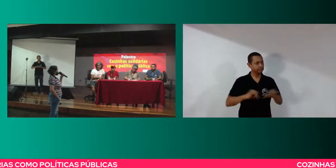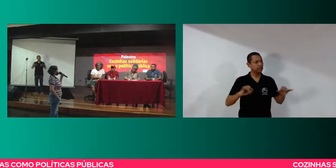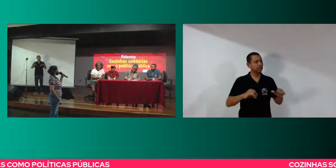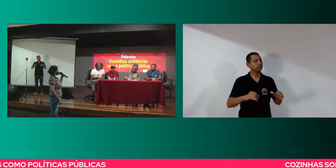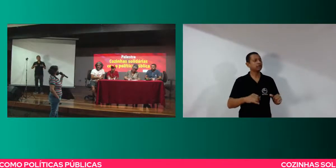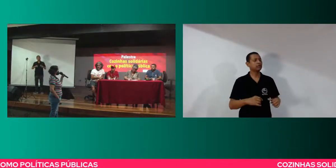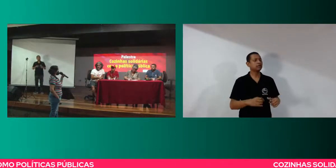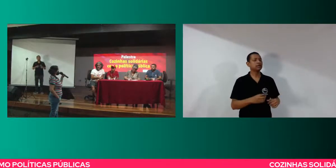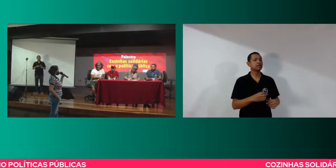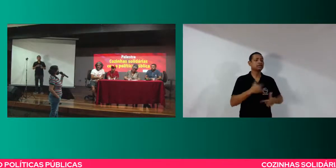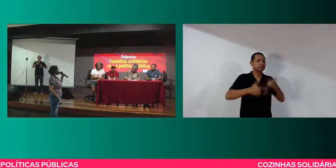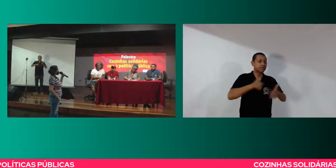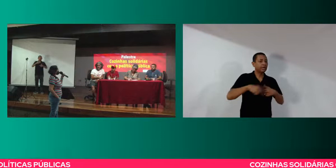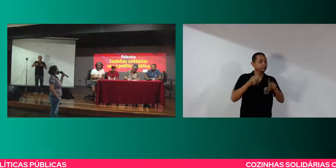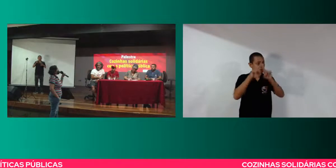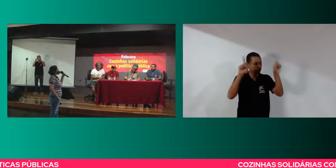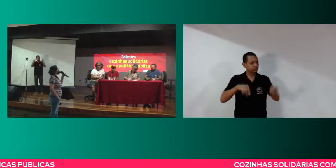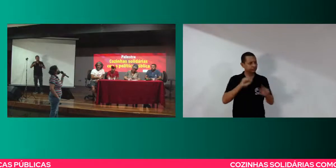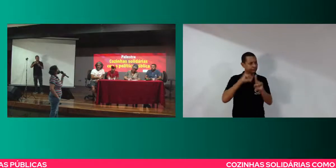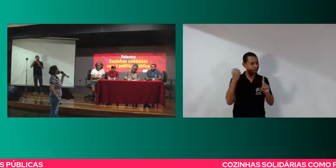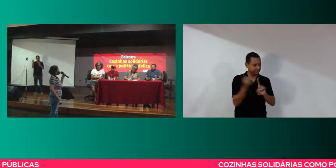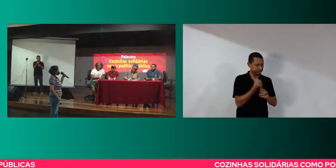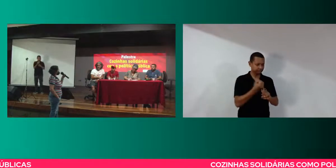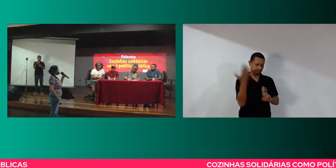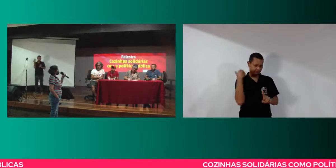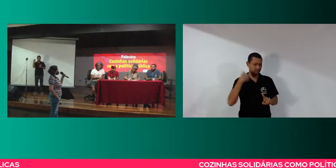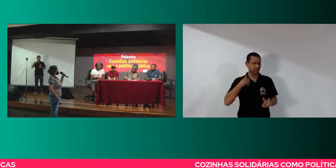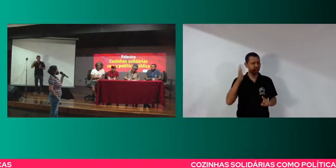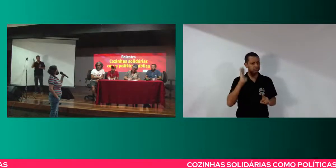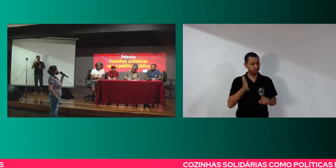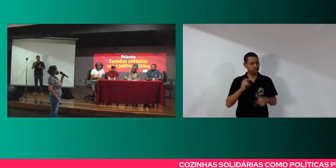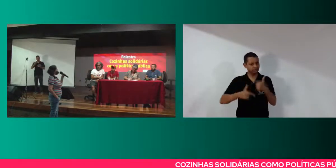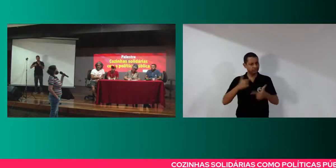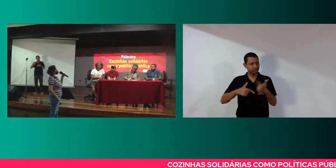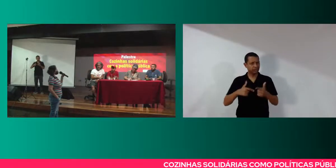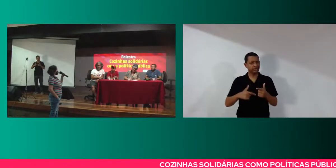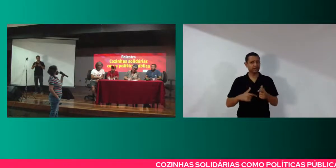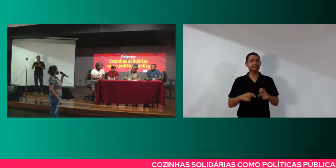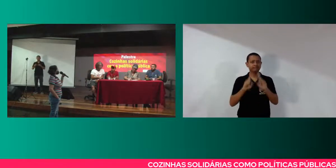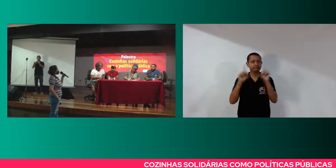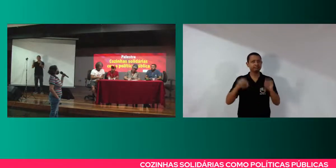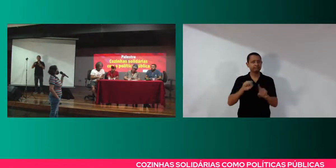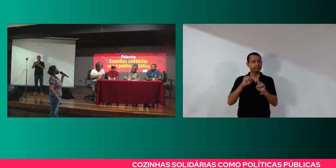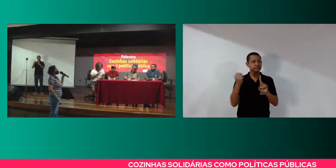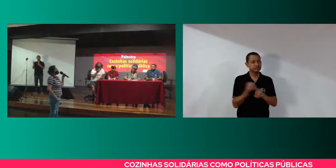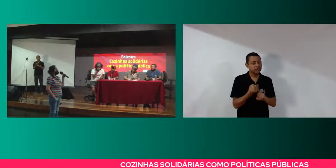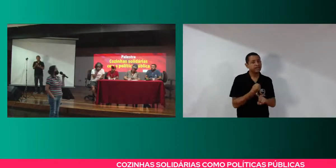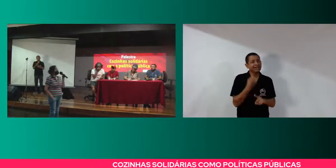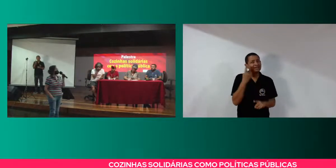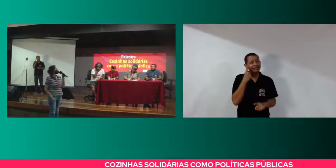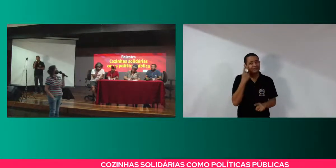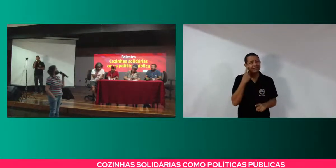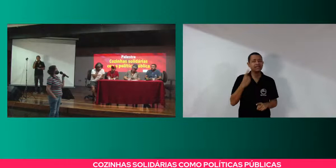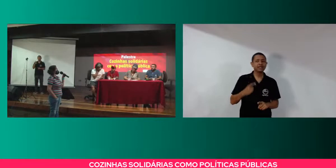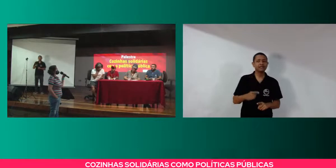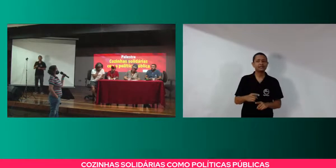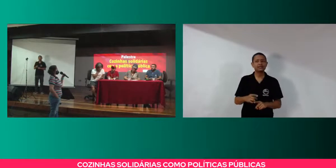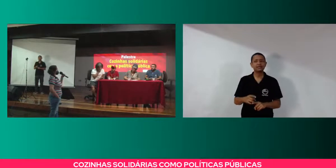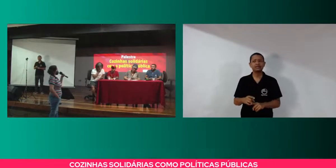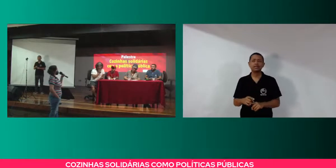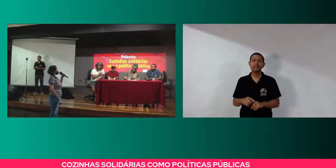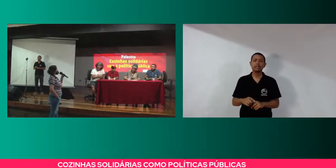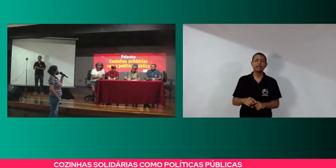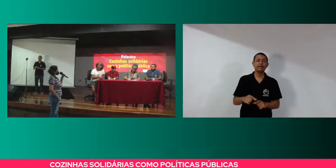fui professora de projetos sociais e como eu vi assim a coisa muito solta né Cada um fazia e que essas situações